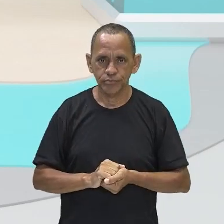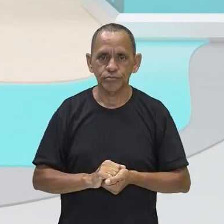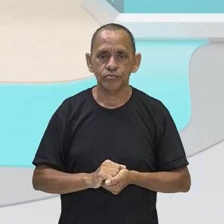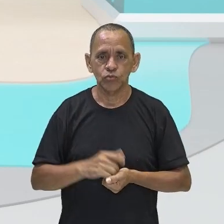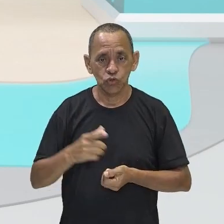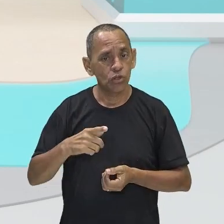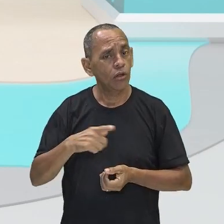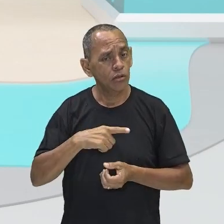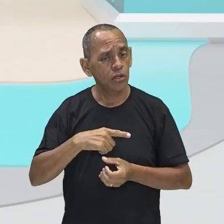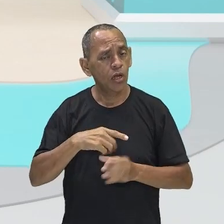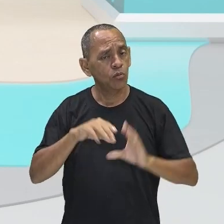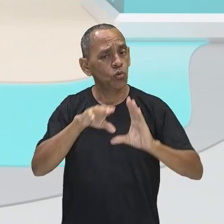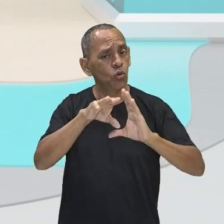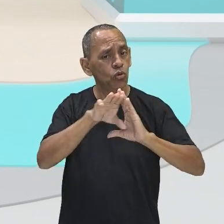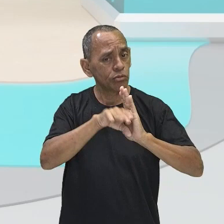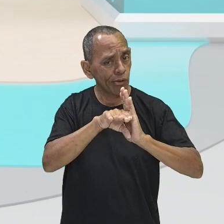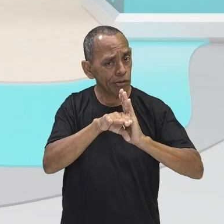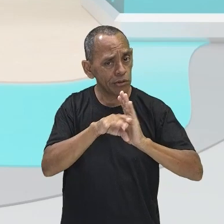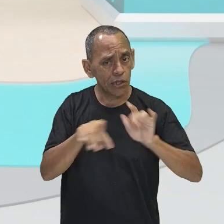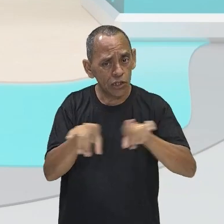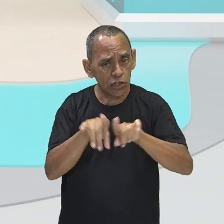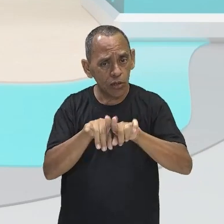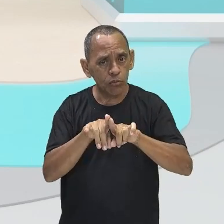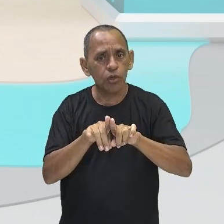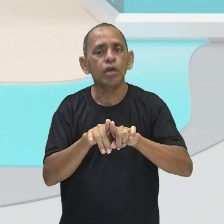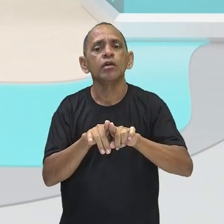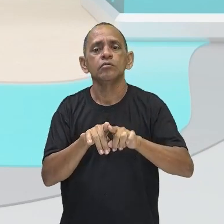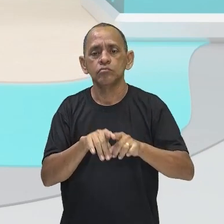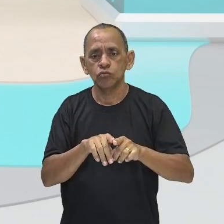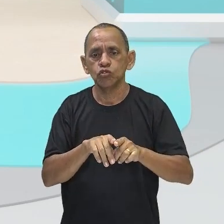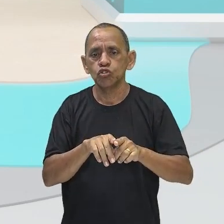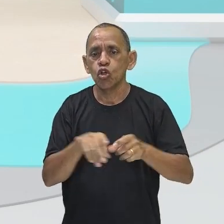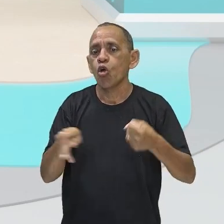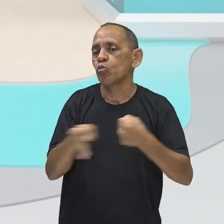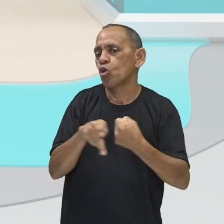conceito, seguindo no conceito, já sabemos aí que o pronome vai substituir